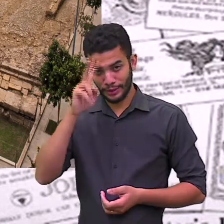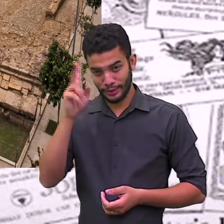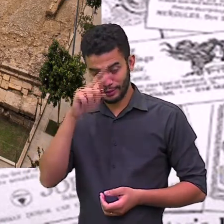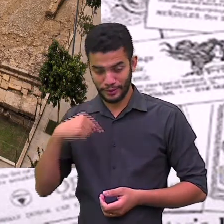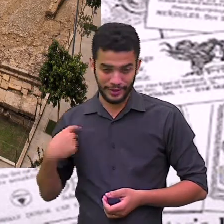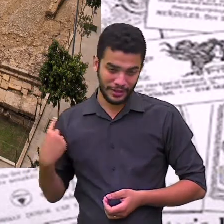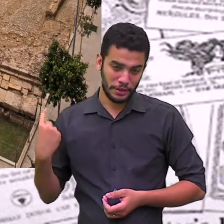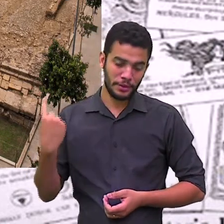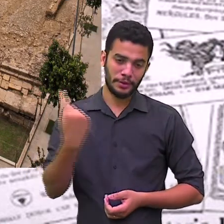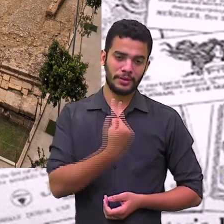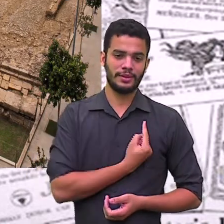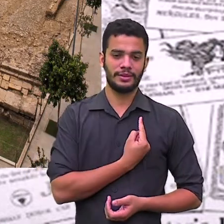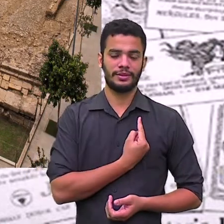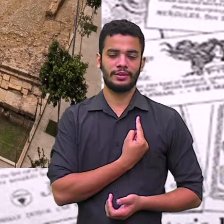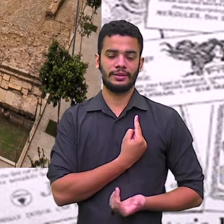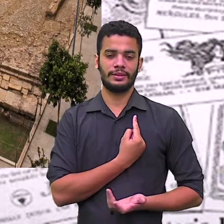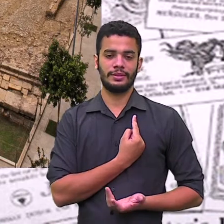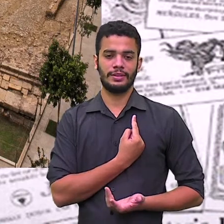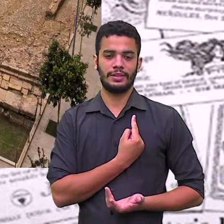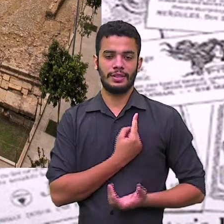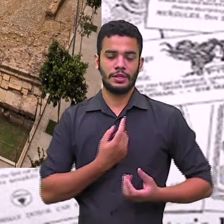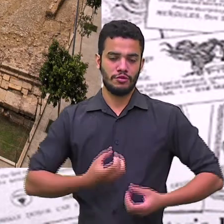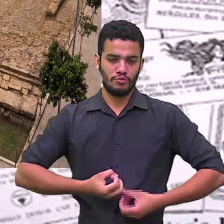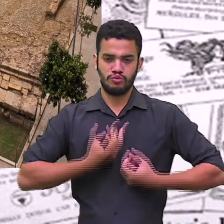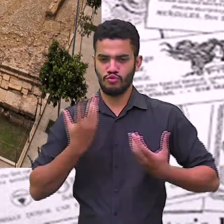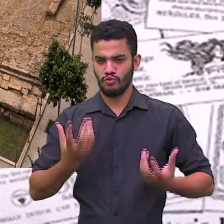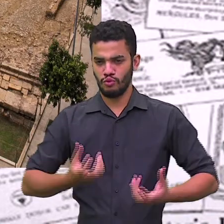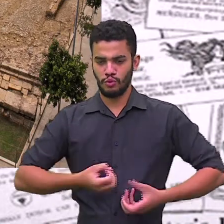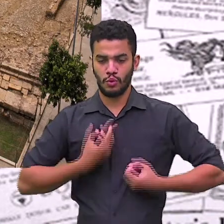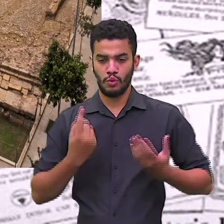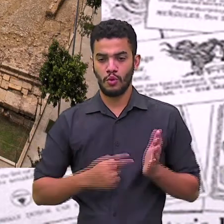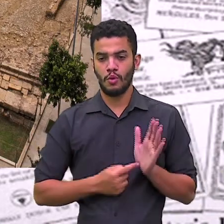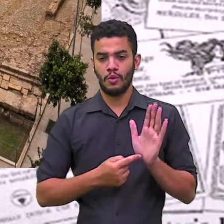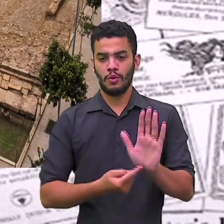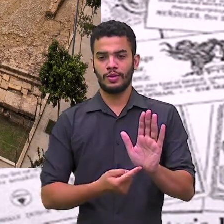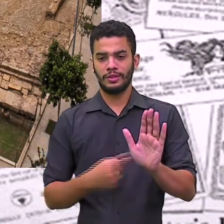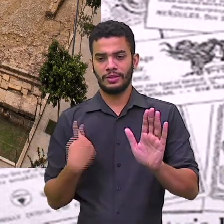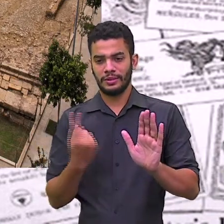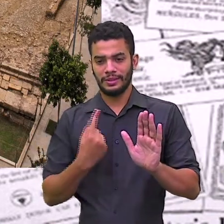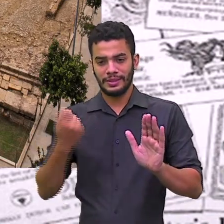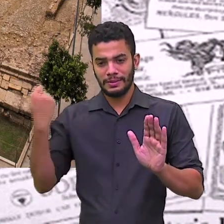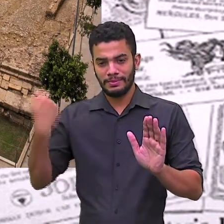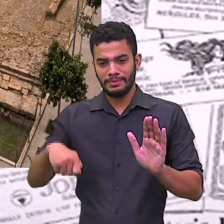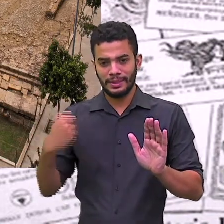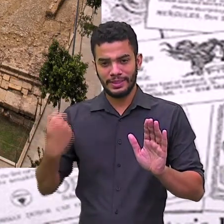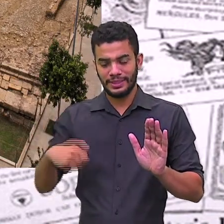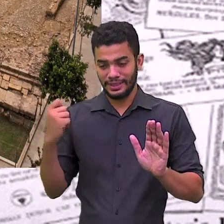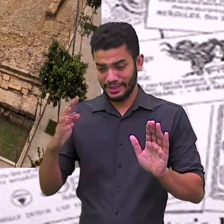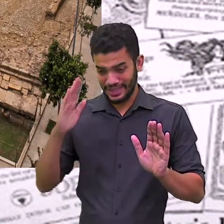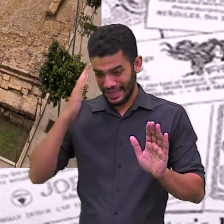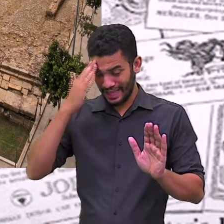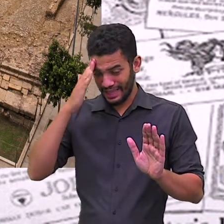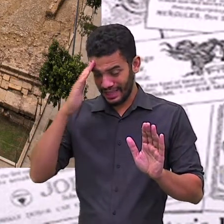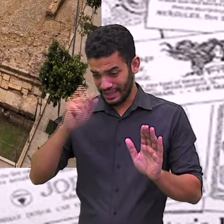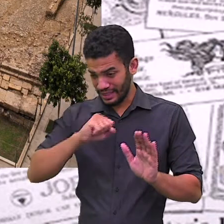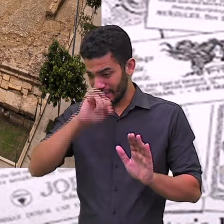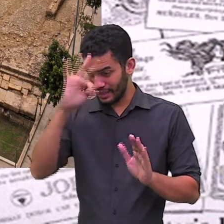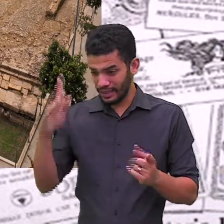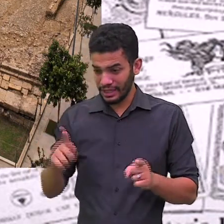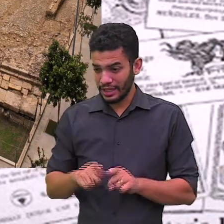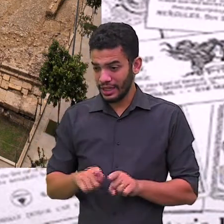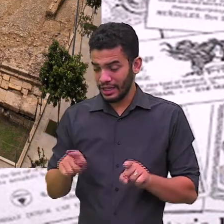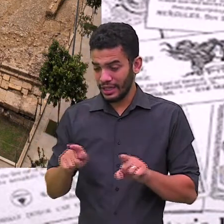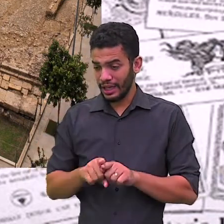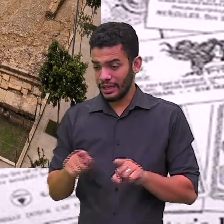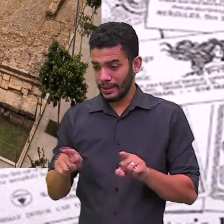que expressa constantemente o quanto nós precisamos valorizar. É uma